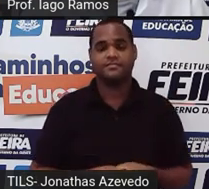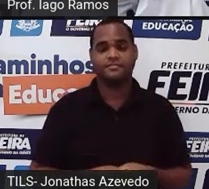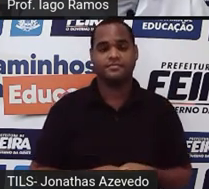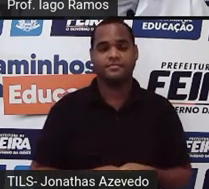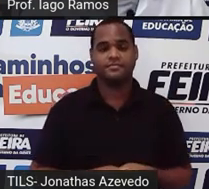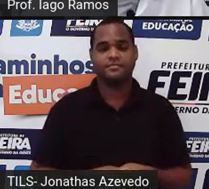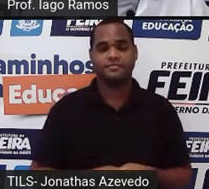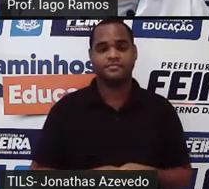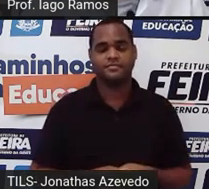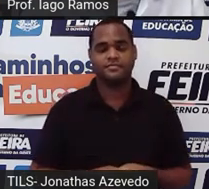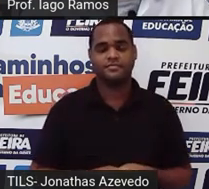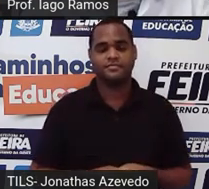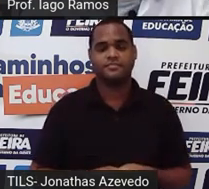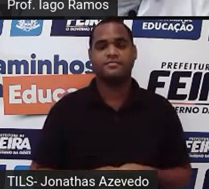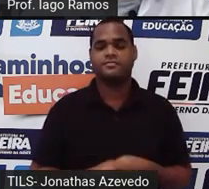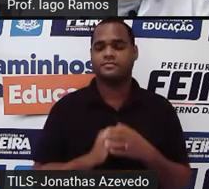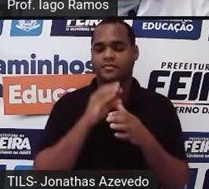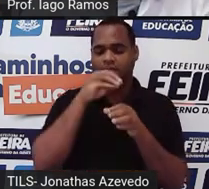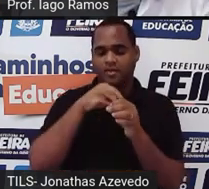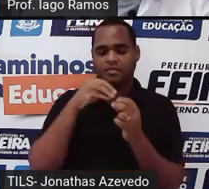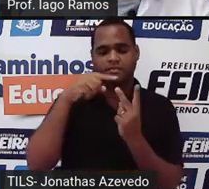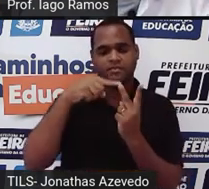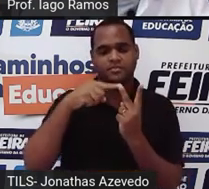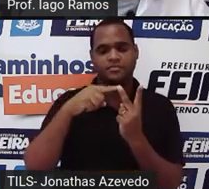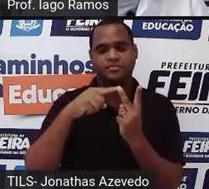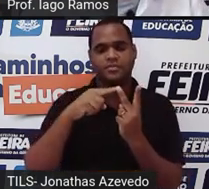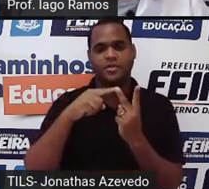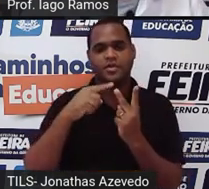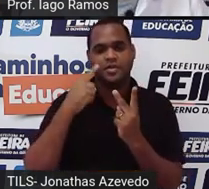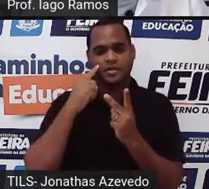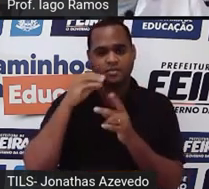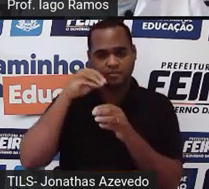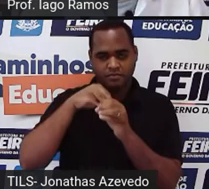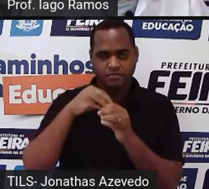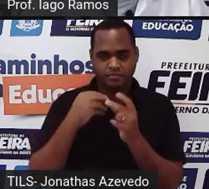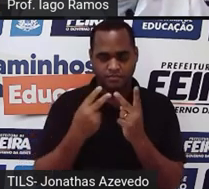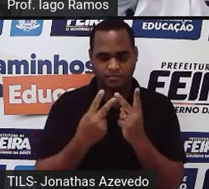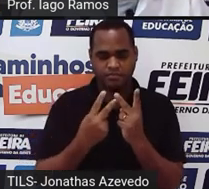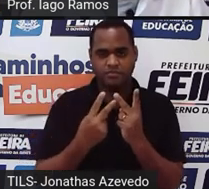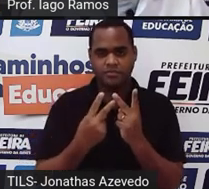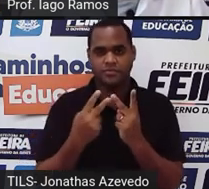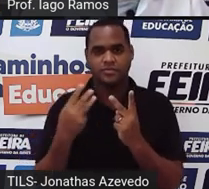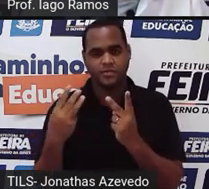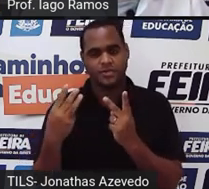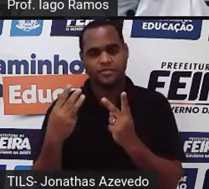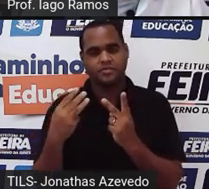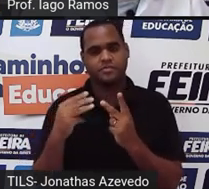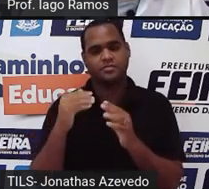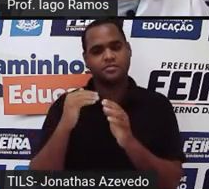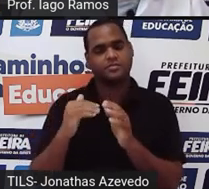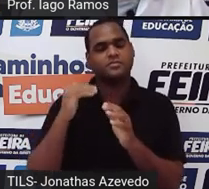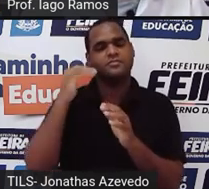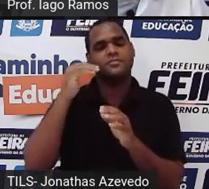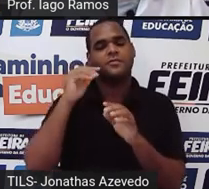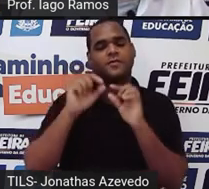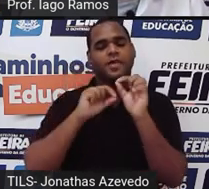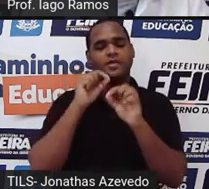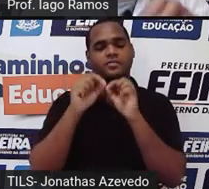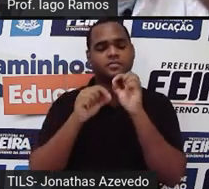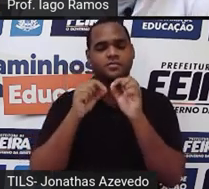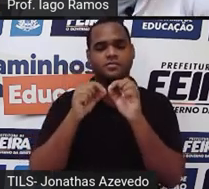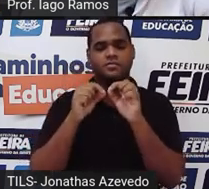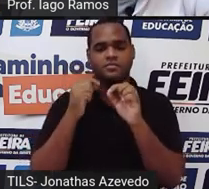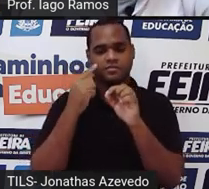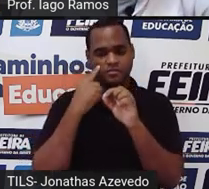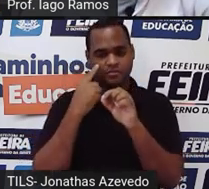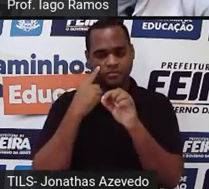Dentro da raiz fica a base, a potenciação, que é 2. elevado ao expoente 3,